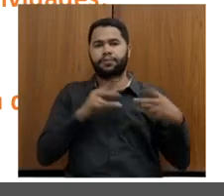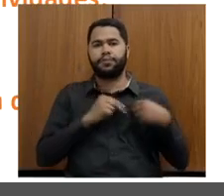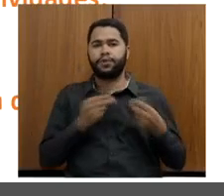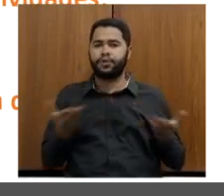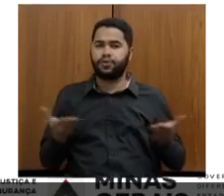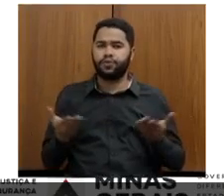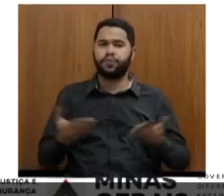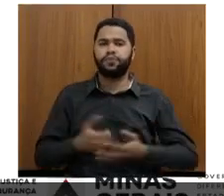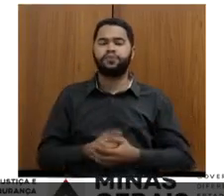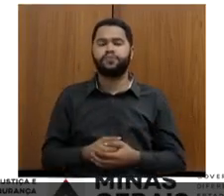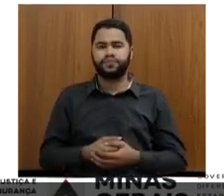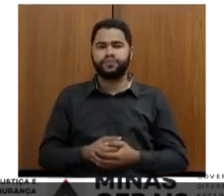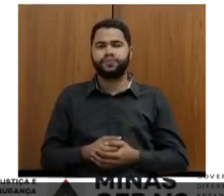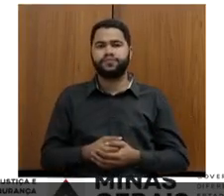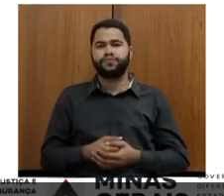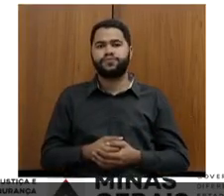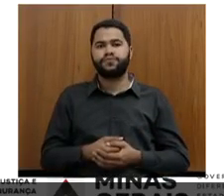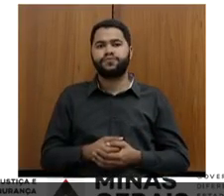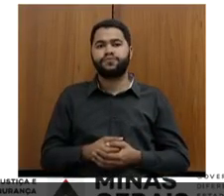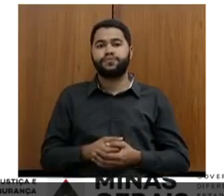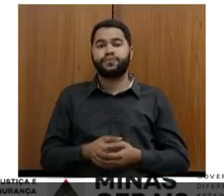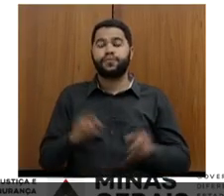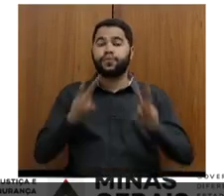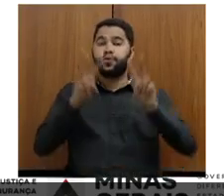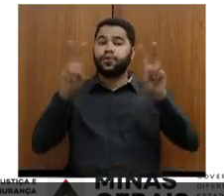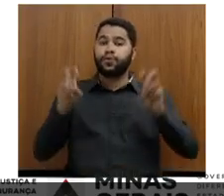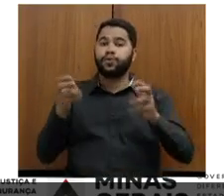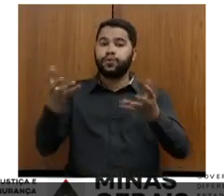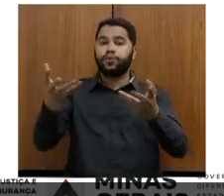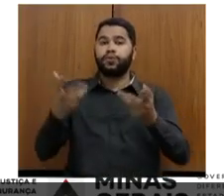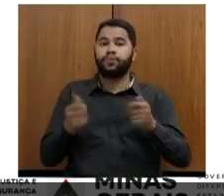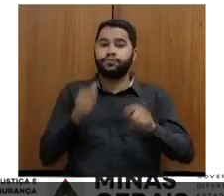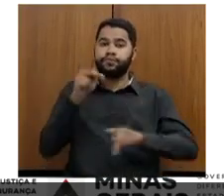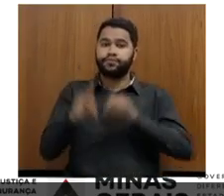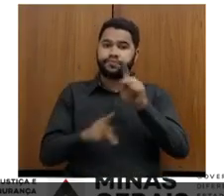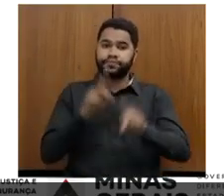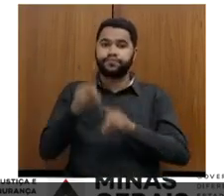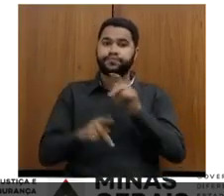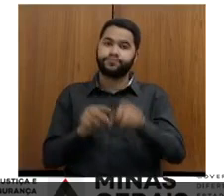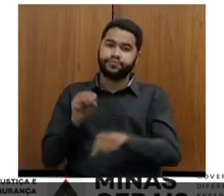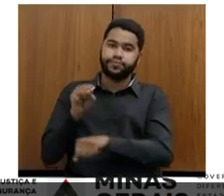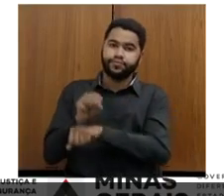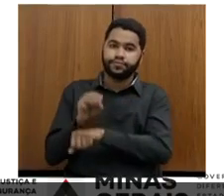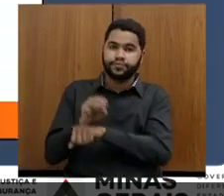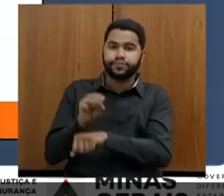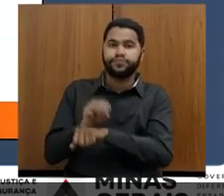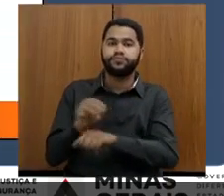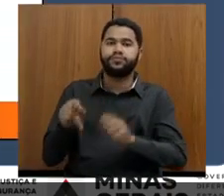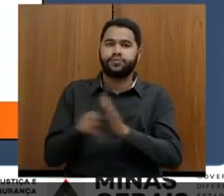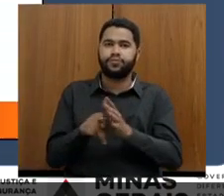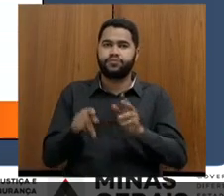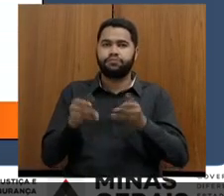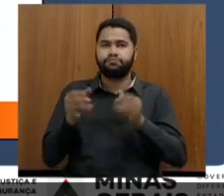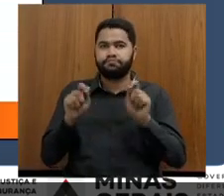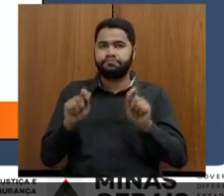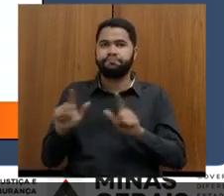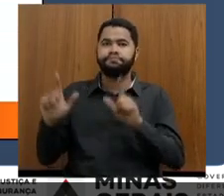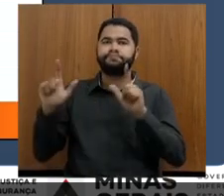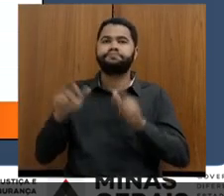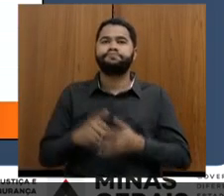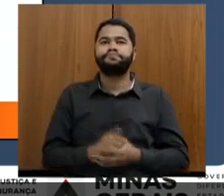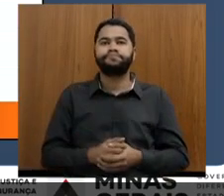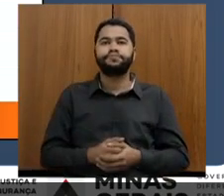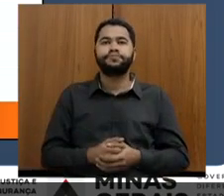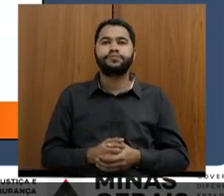audiência e sobre o atendimento à população e monitoramento da saúde dos militares pode passar